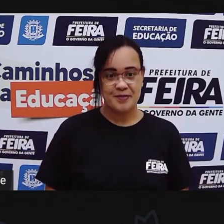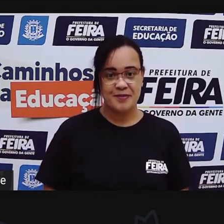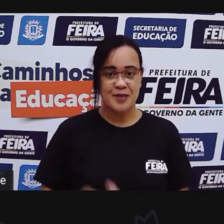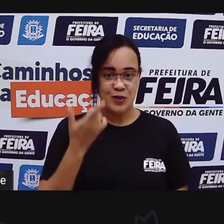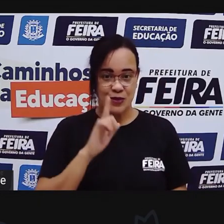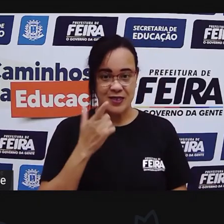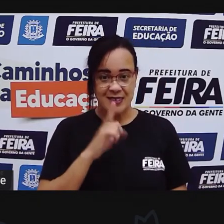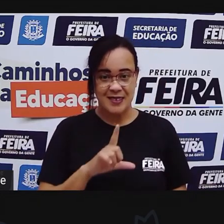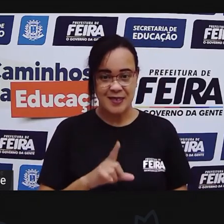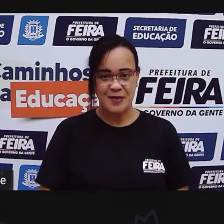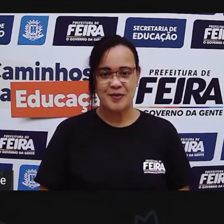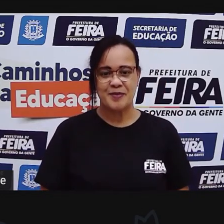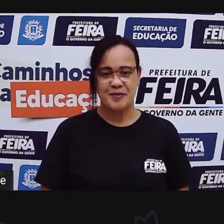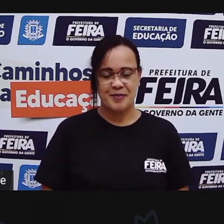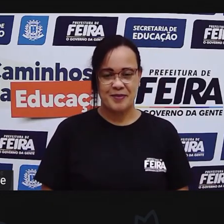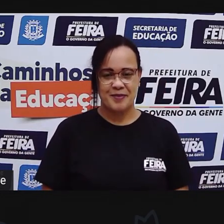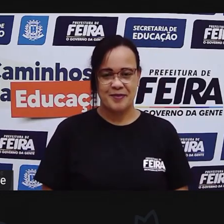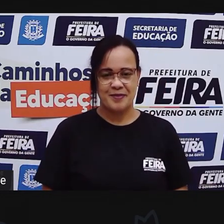Certo?